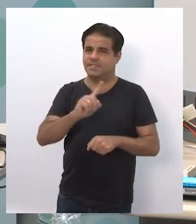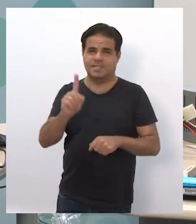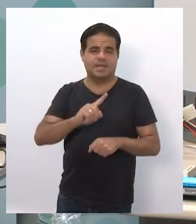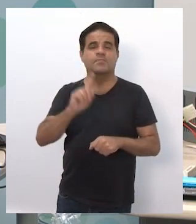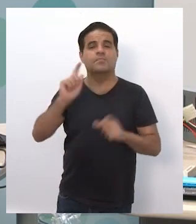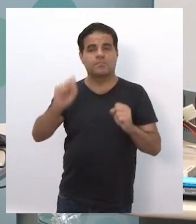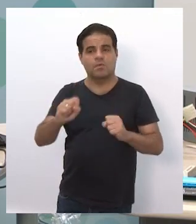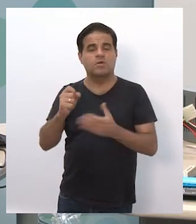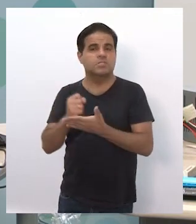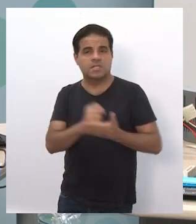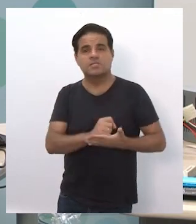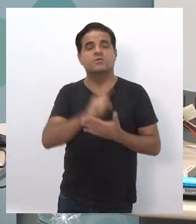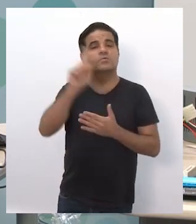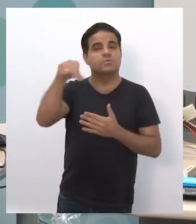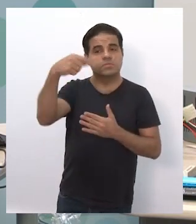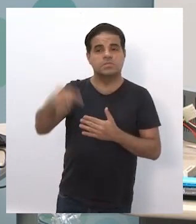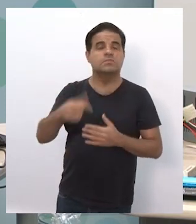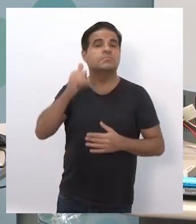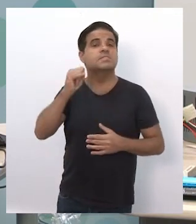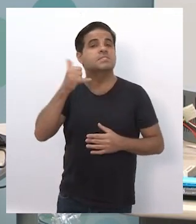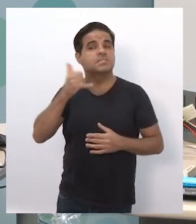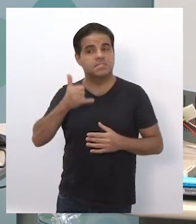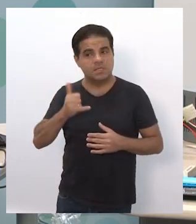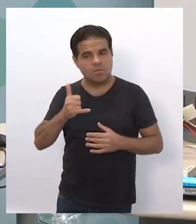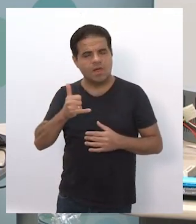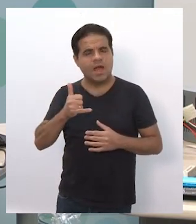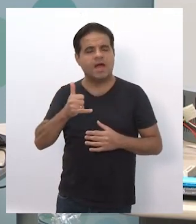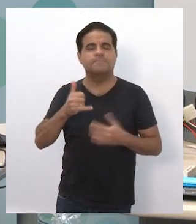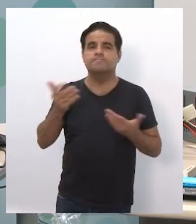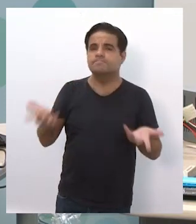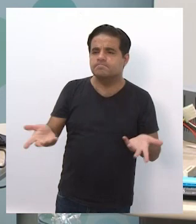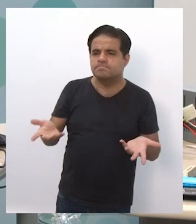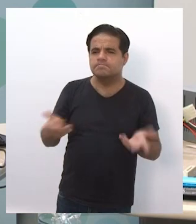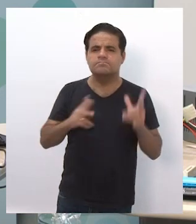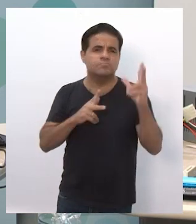gente pode trazer para falar sobre celular. Se é